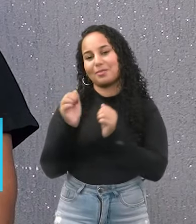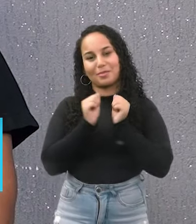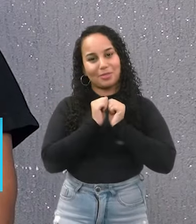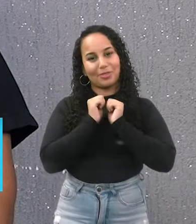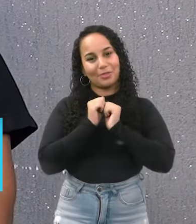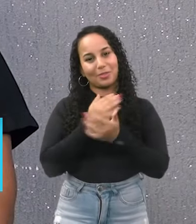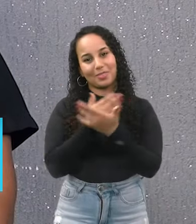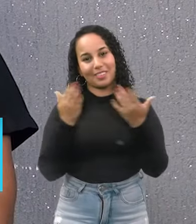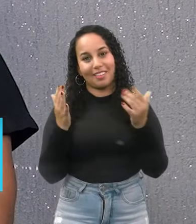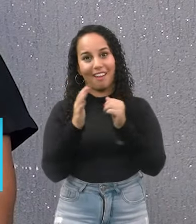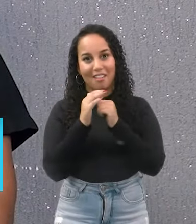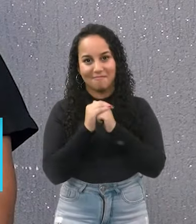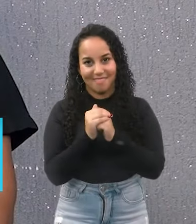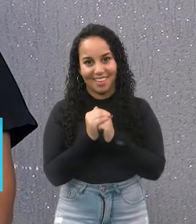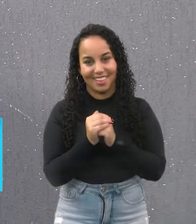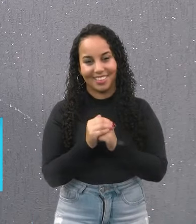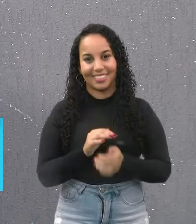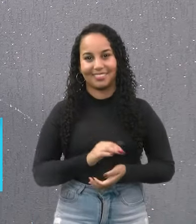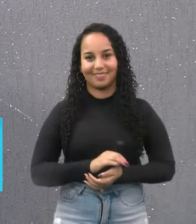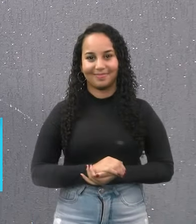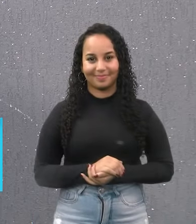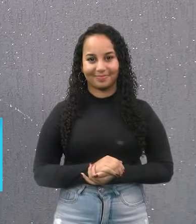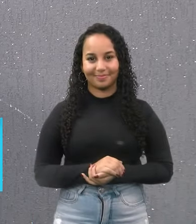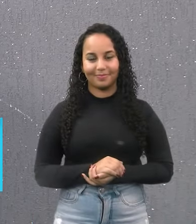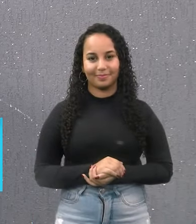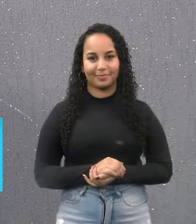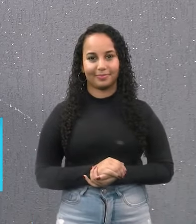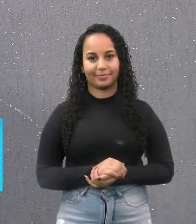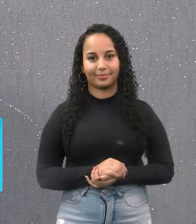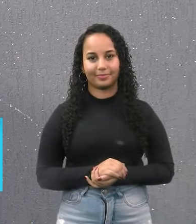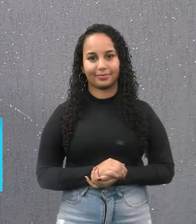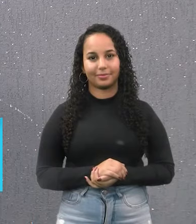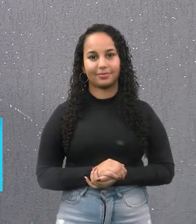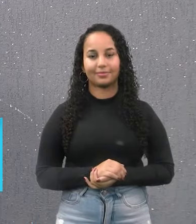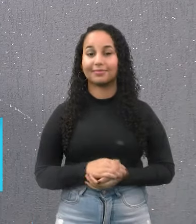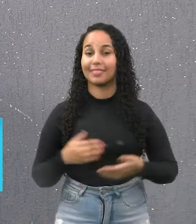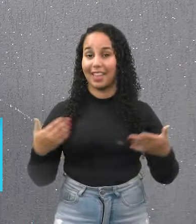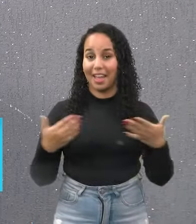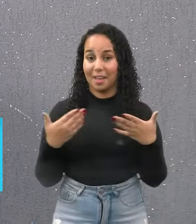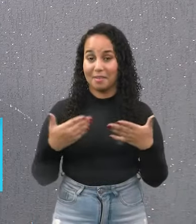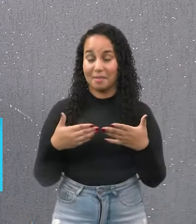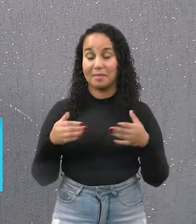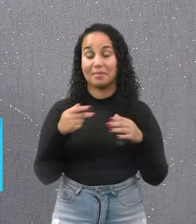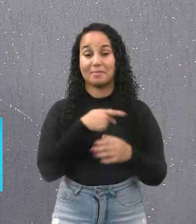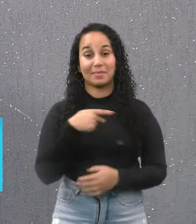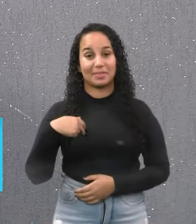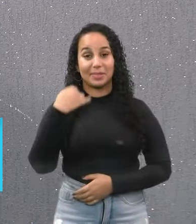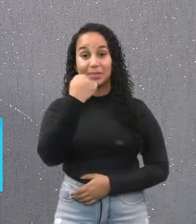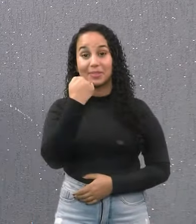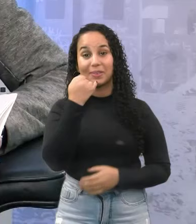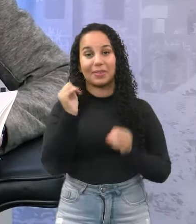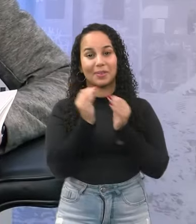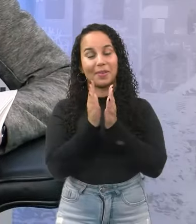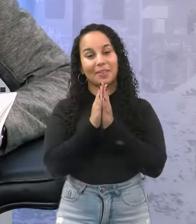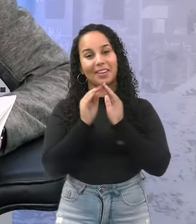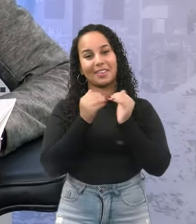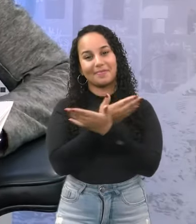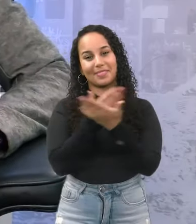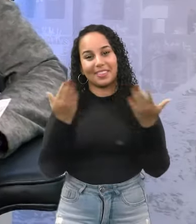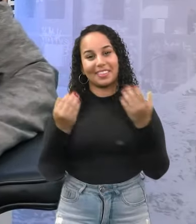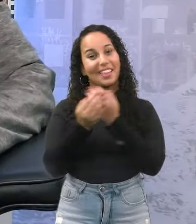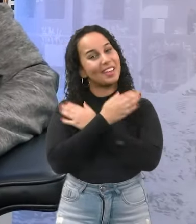que tudo vai passar. Amém? Fique agora com uma oração do nosso pastor Jorge Linhares. Um abraço, que Deus te abençoe.